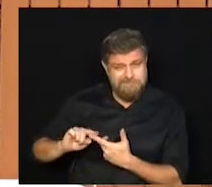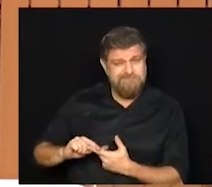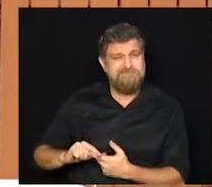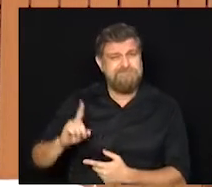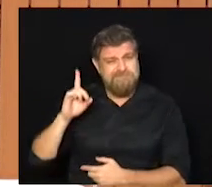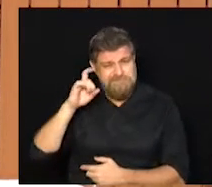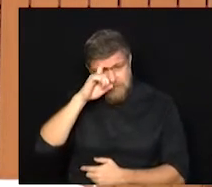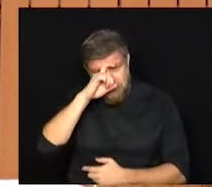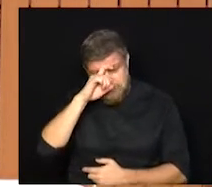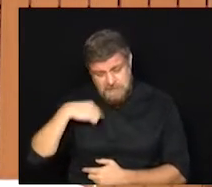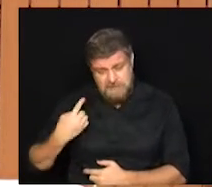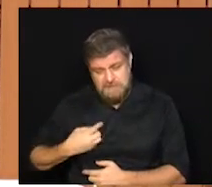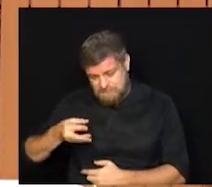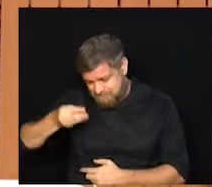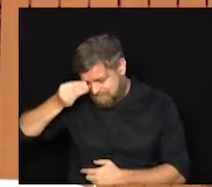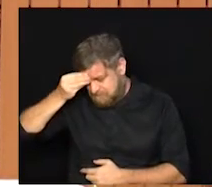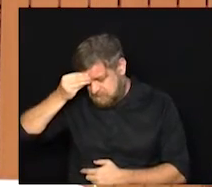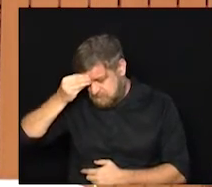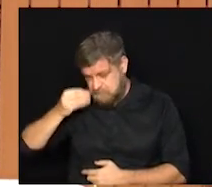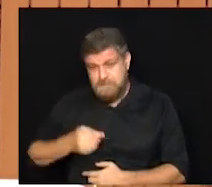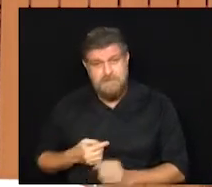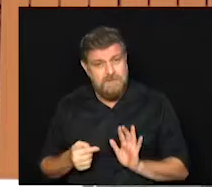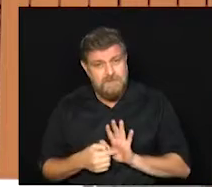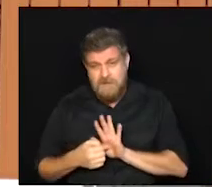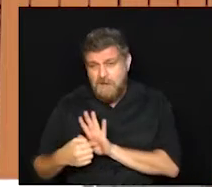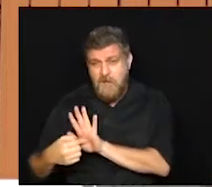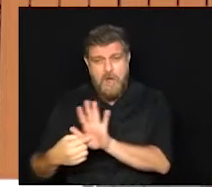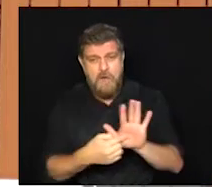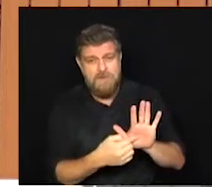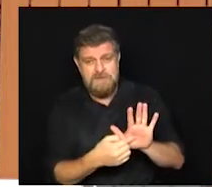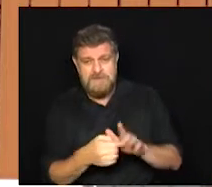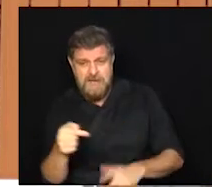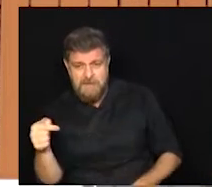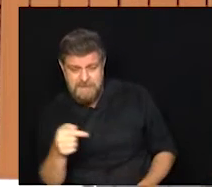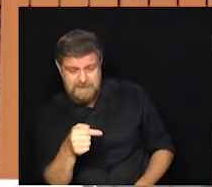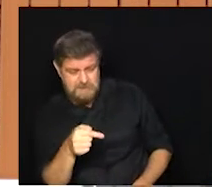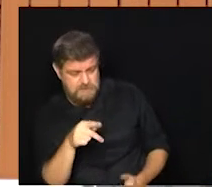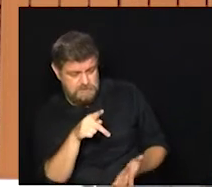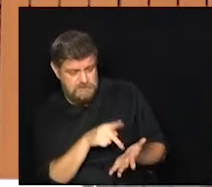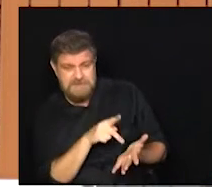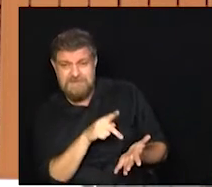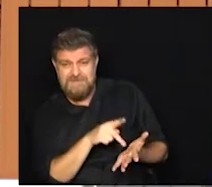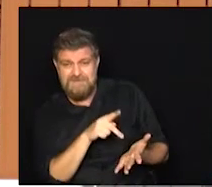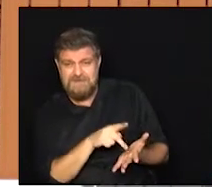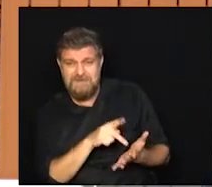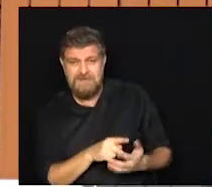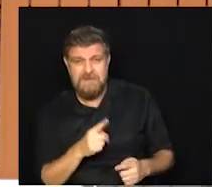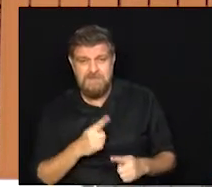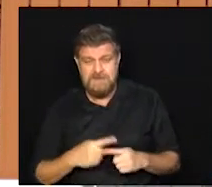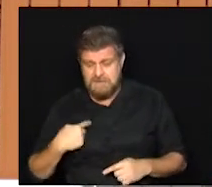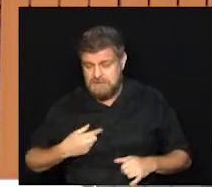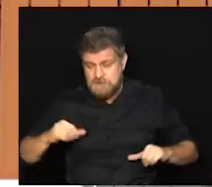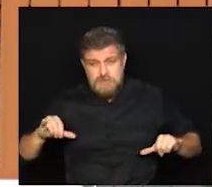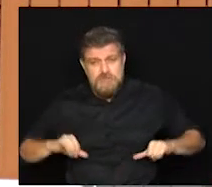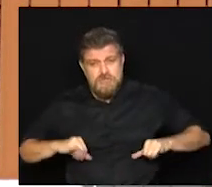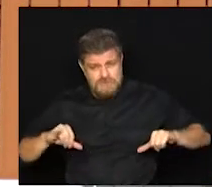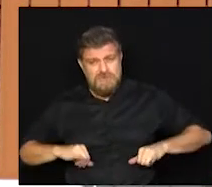a dificuldade e de não mostrar realmente para eles, realmente que a gente sofre